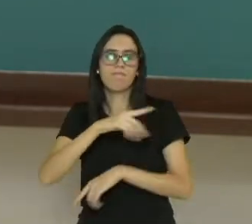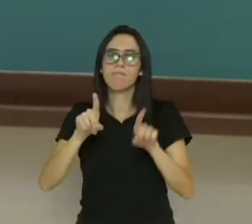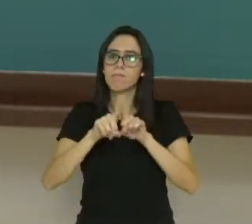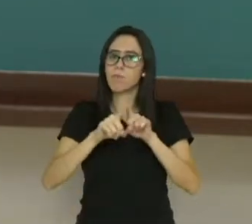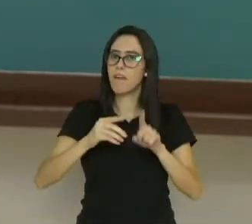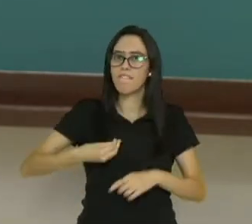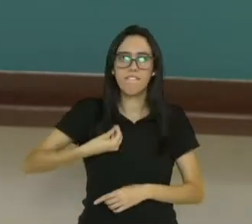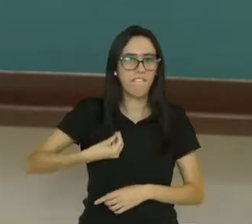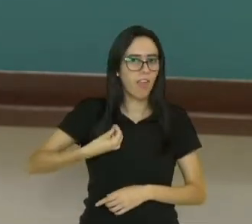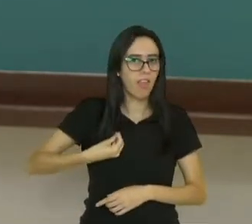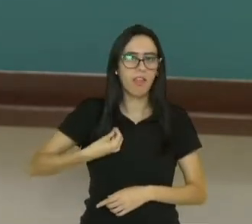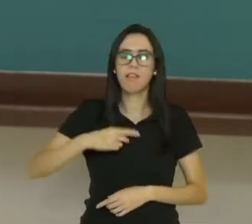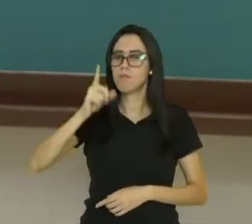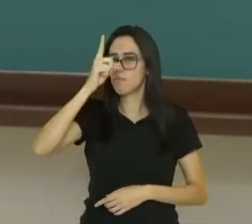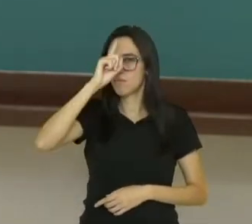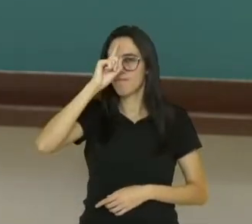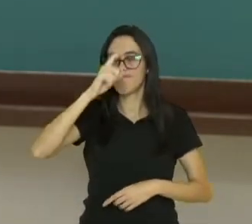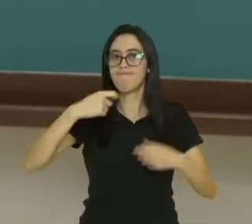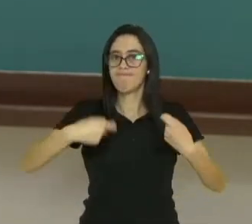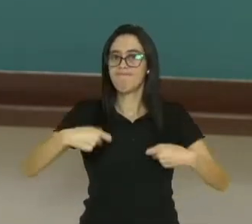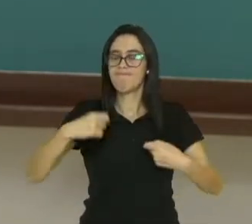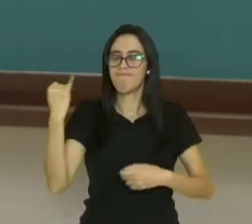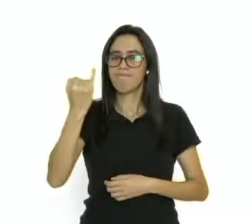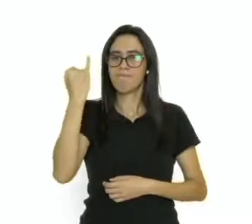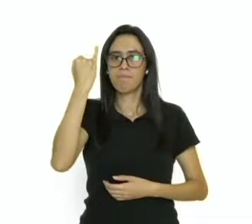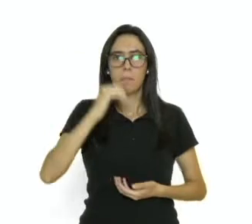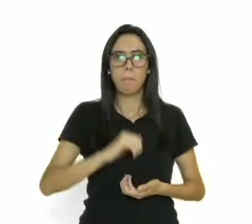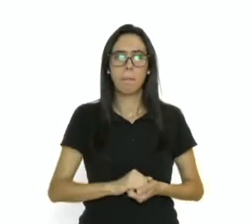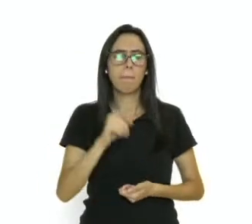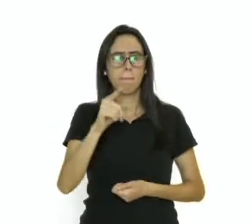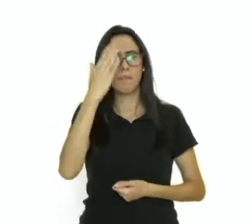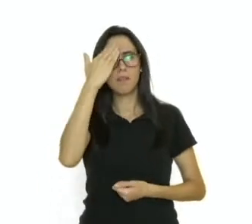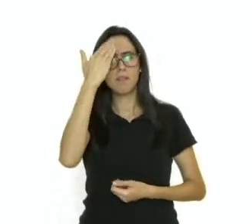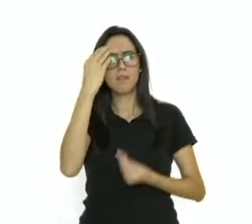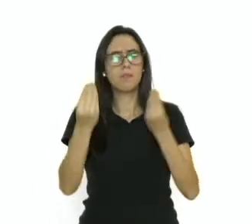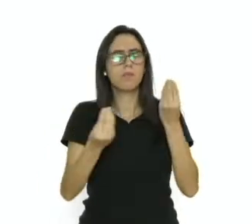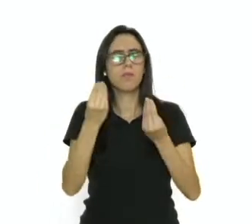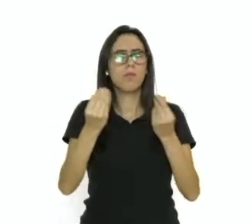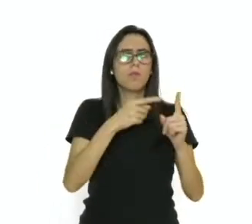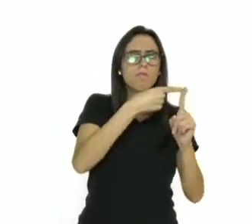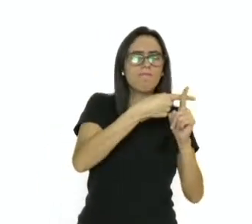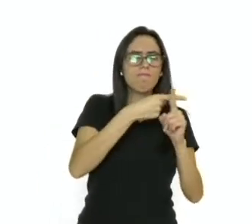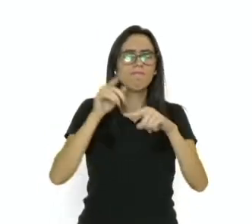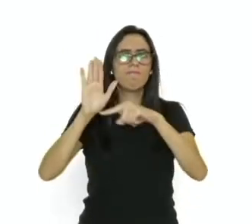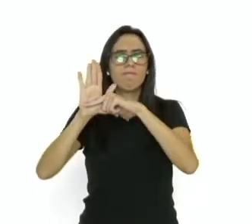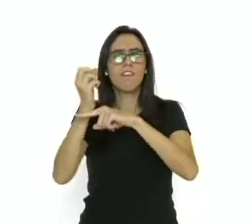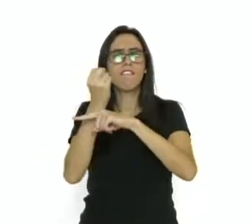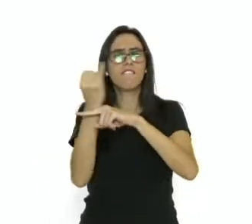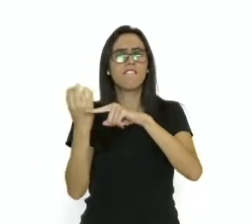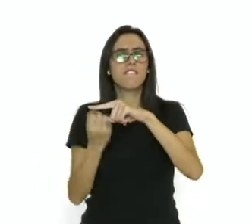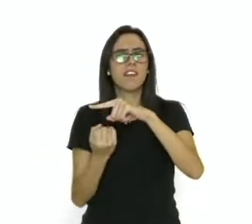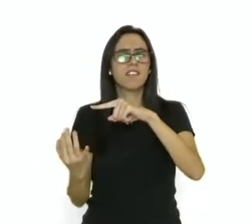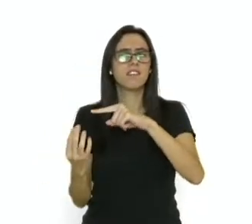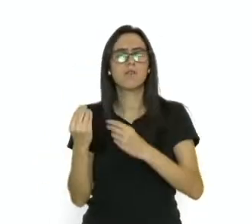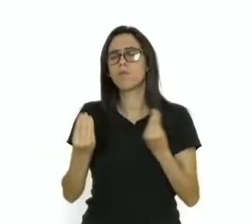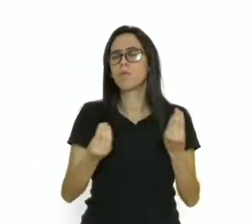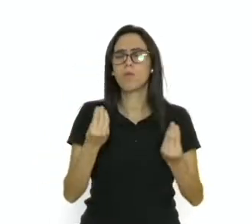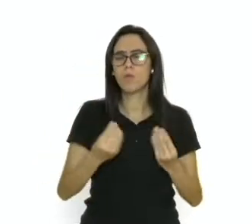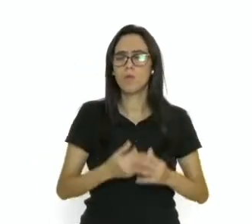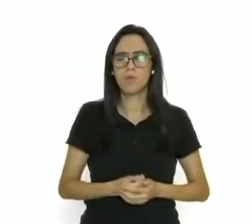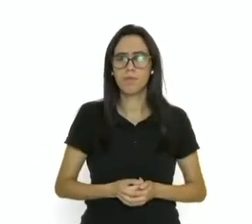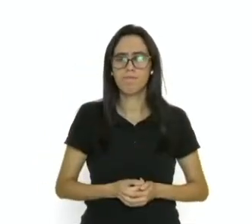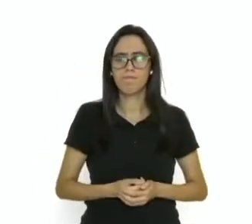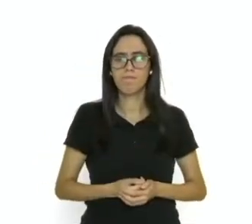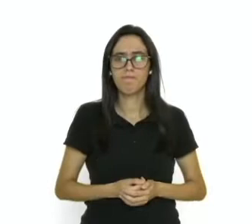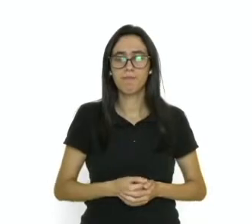vida. Pensa comigo, você lembra como adicionamos e subtraímos frações? Há diferença quando os